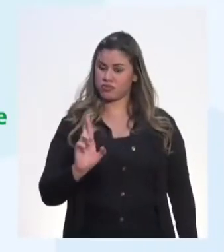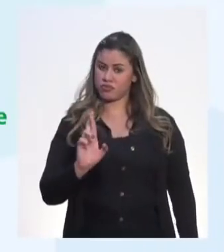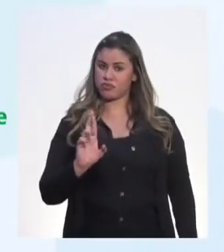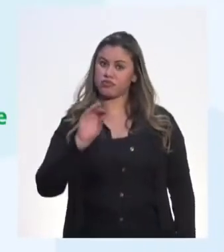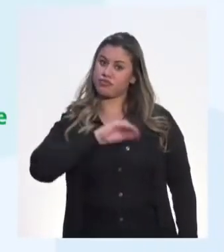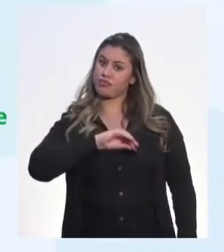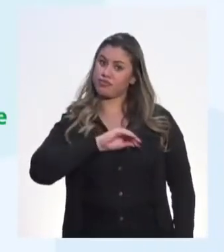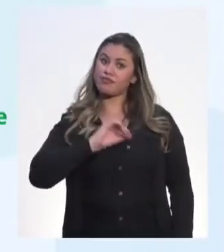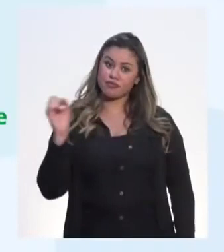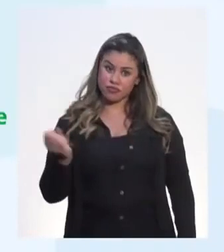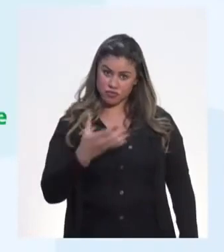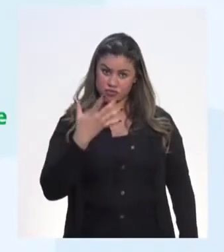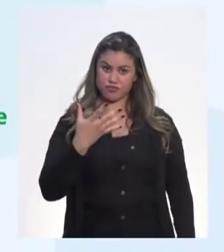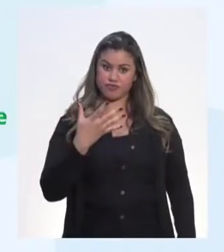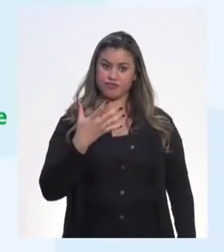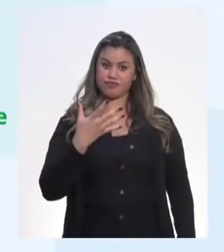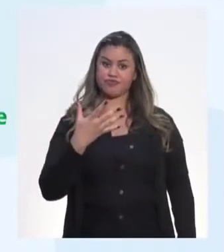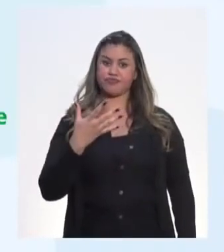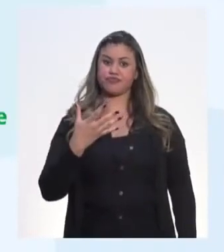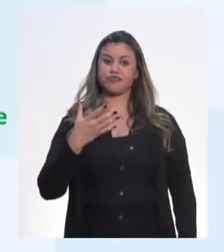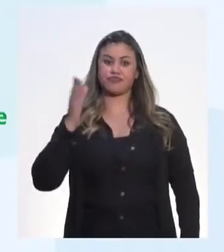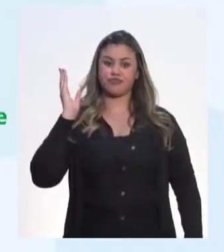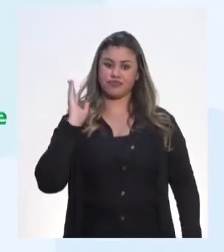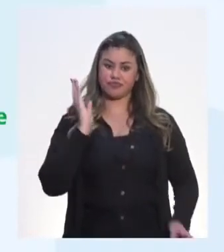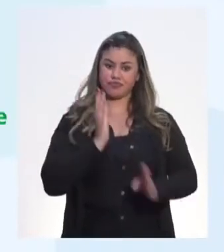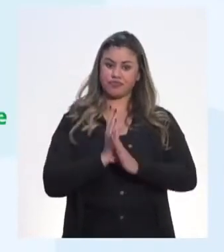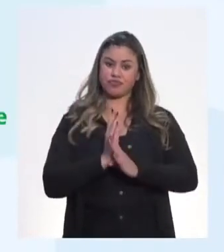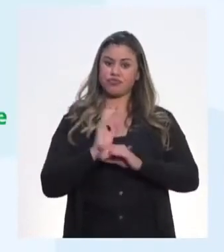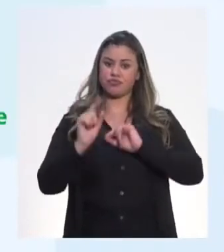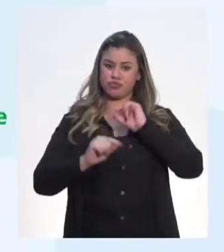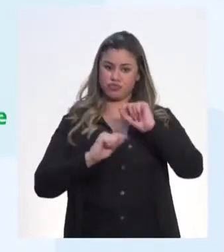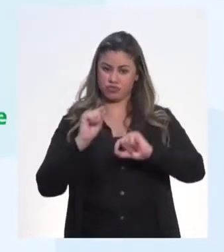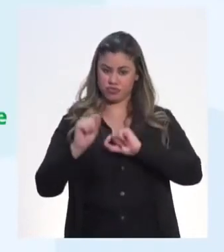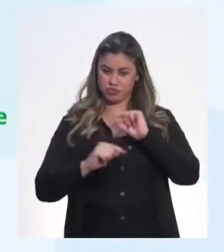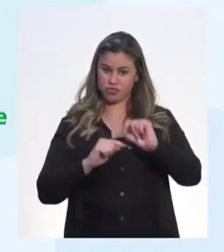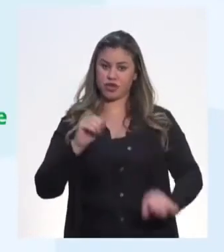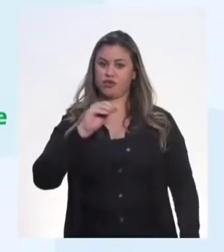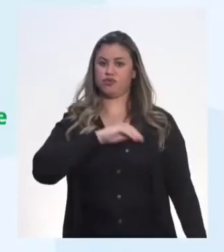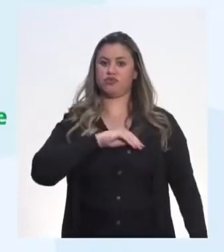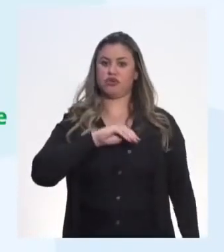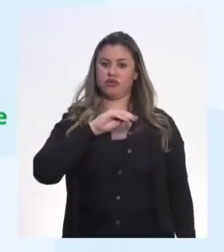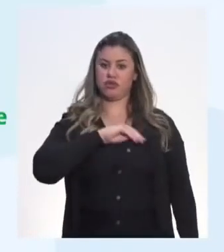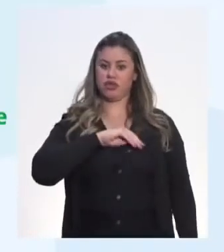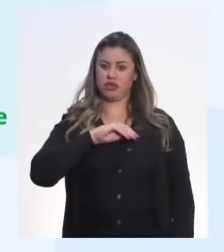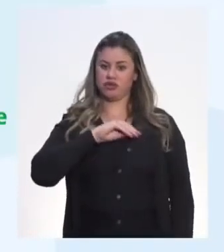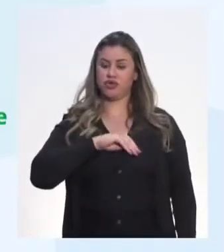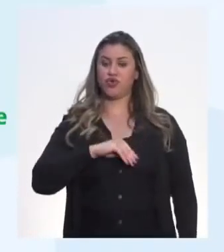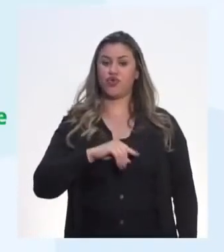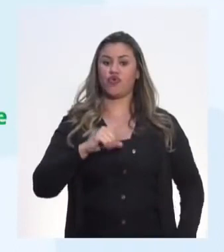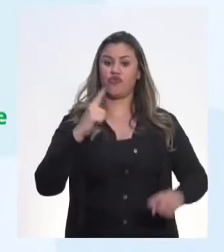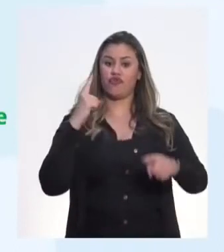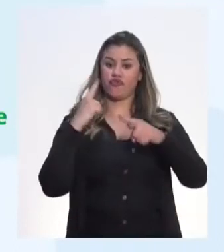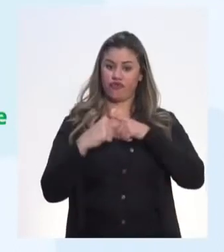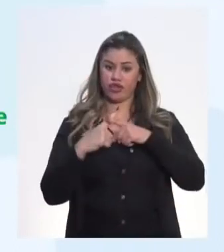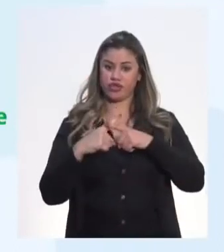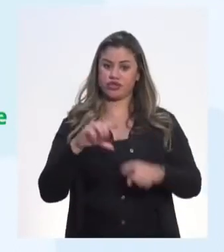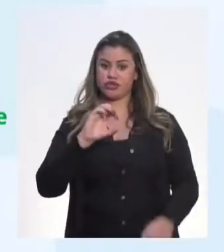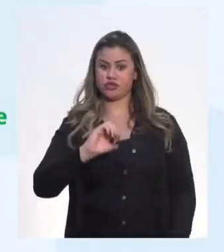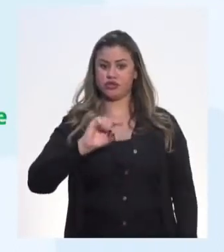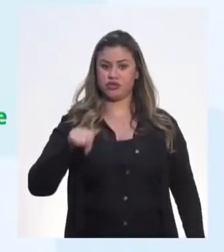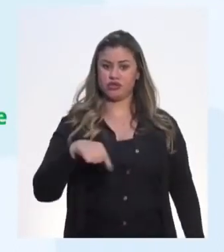dela eu descubro que com esse salário e com